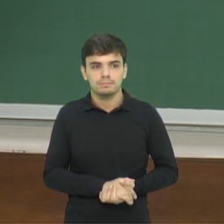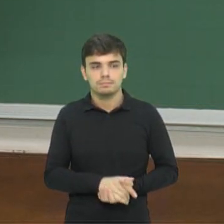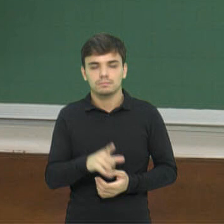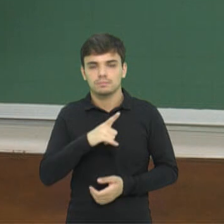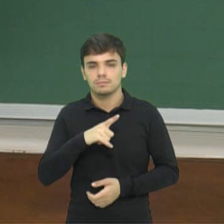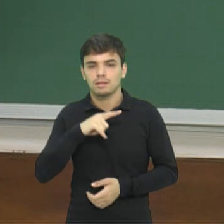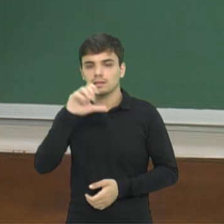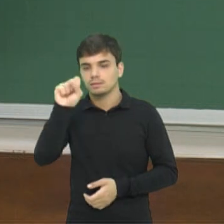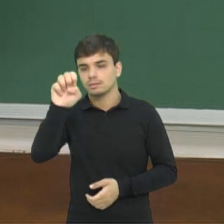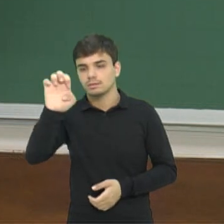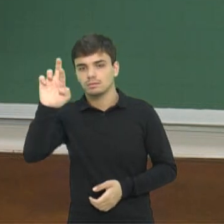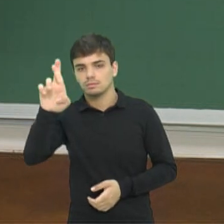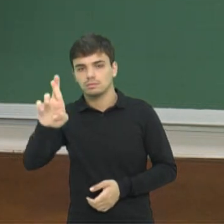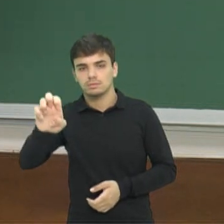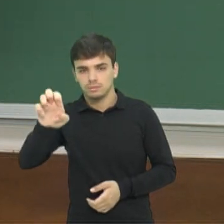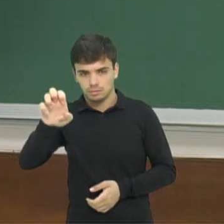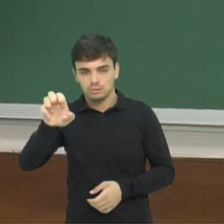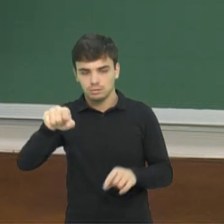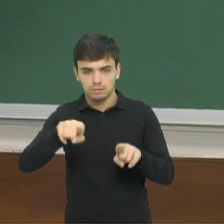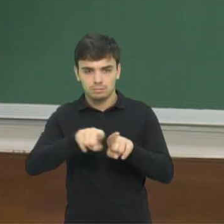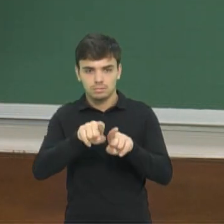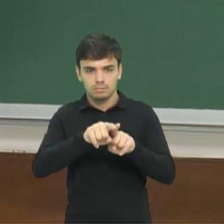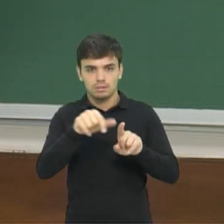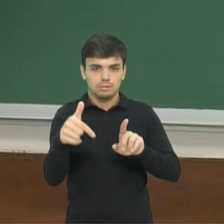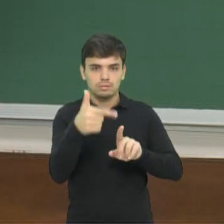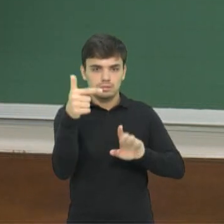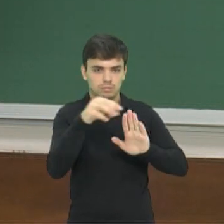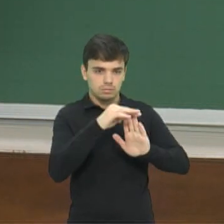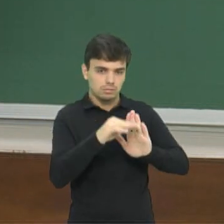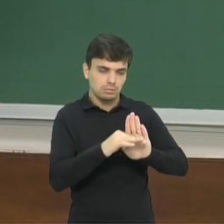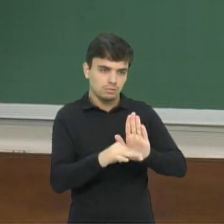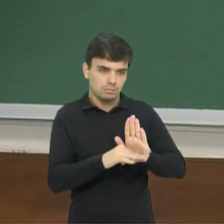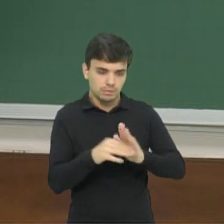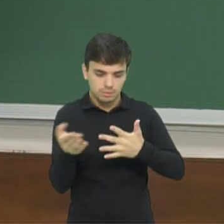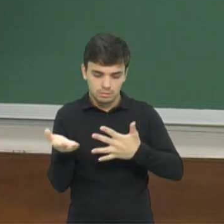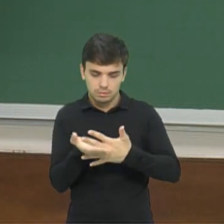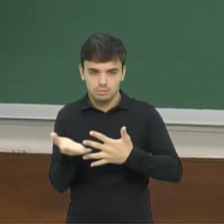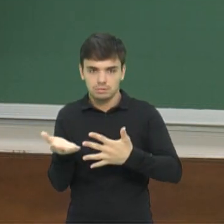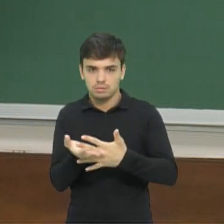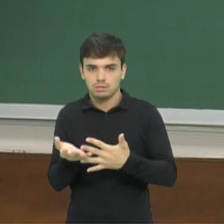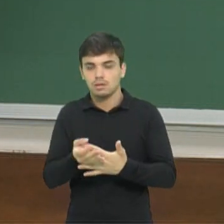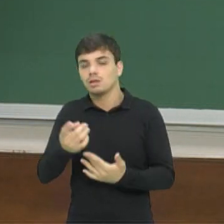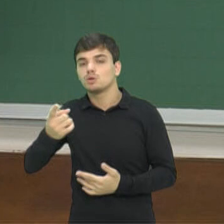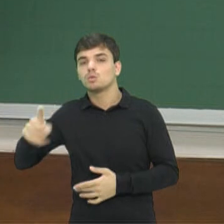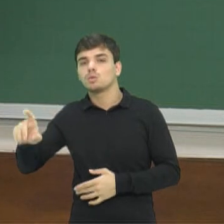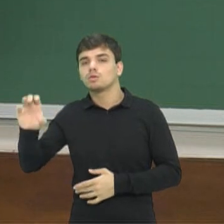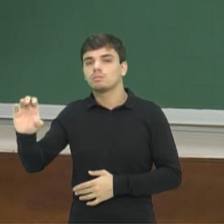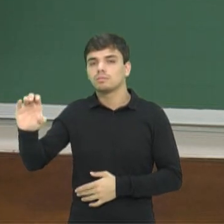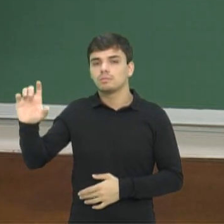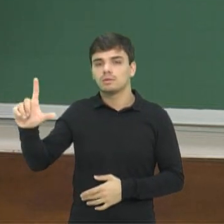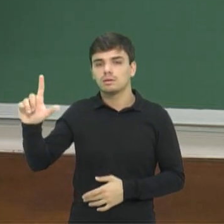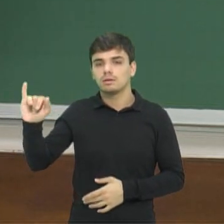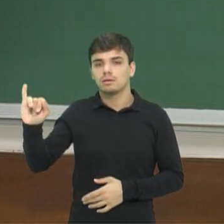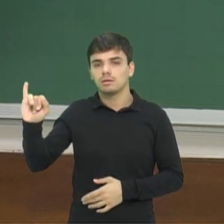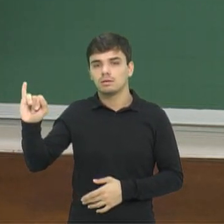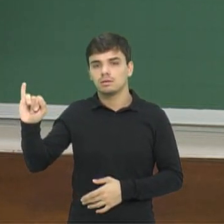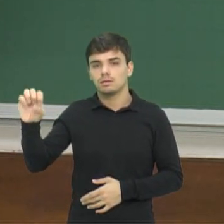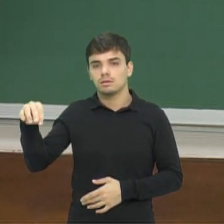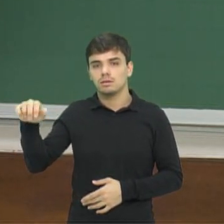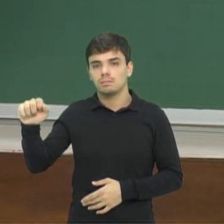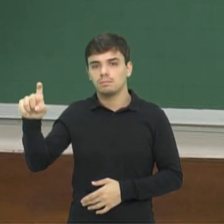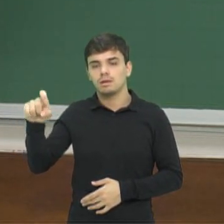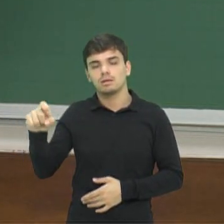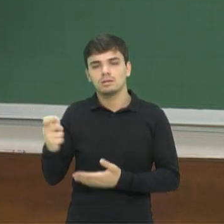SERE. Aqui, no caso, as espécies intermediárias. E, por último, lá o clímax, que é o ápice do desenvolvimento desse